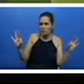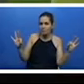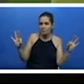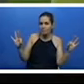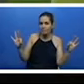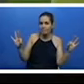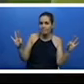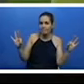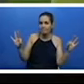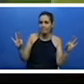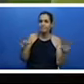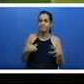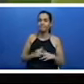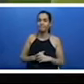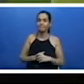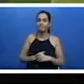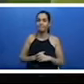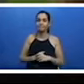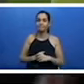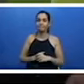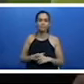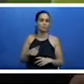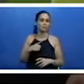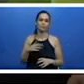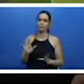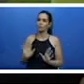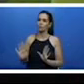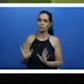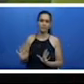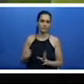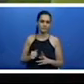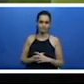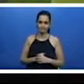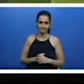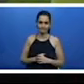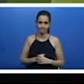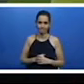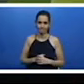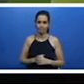Já falei que o A ligar no O não forma uma corda.